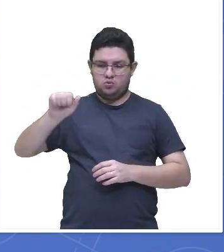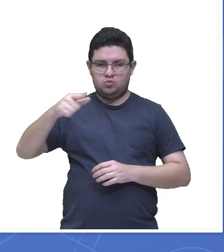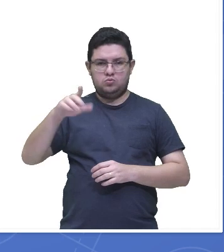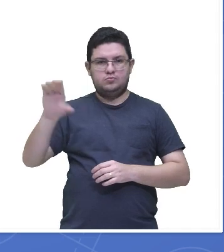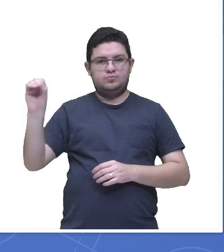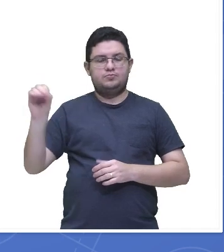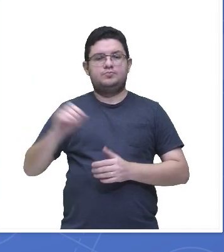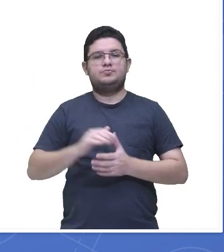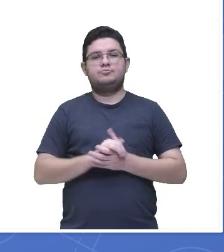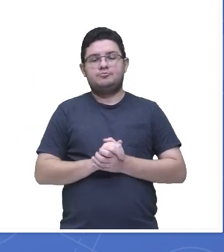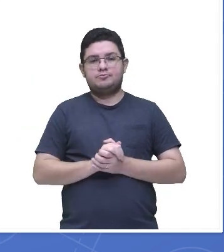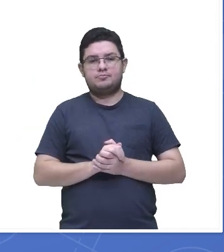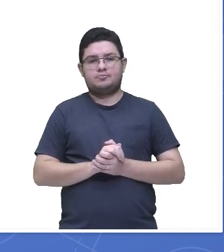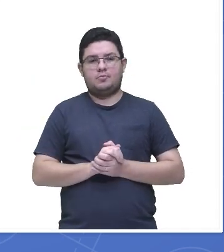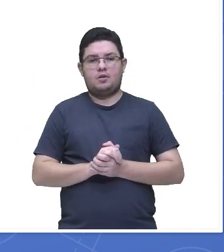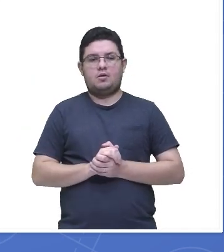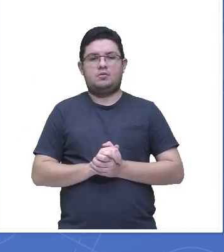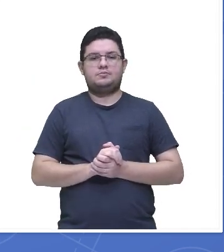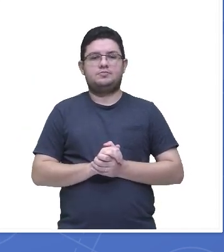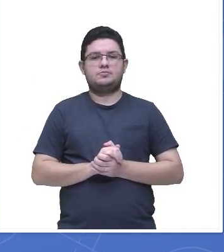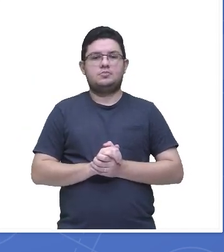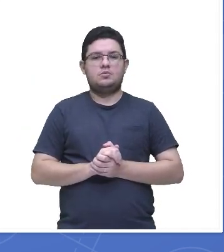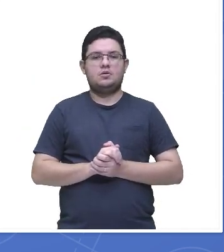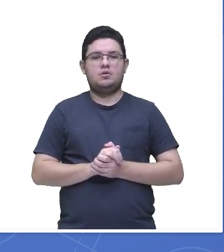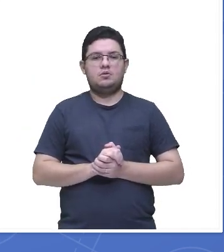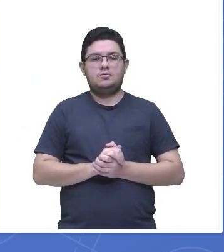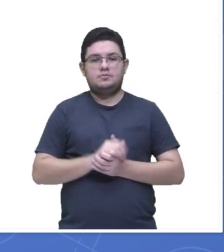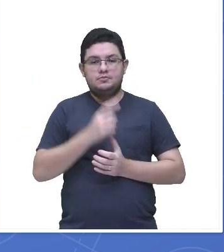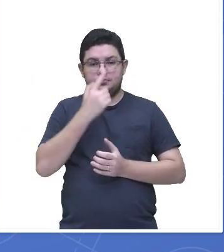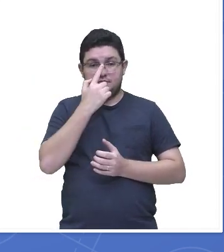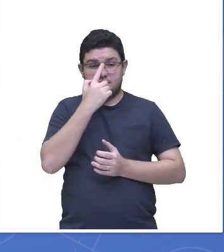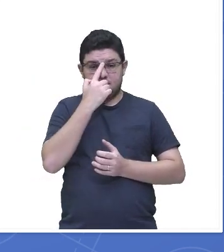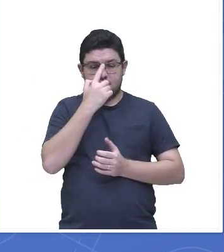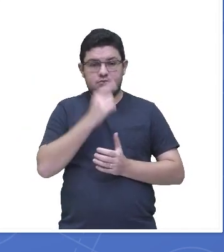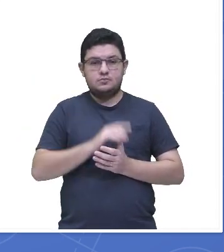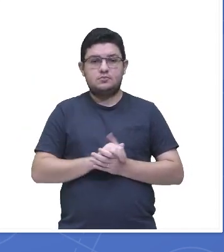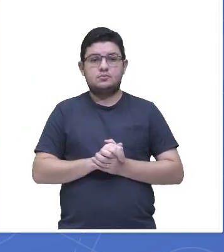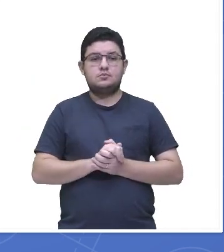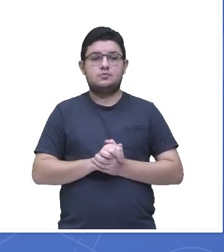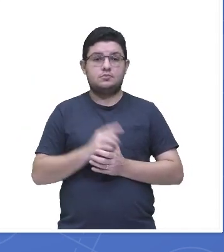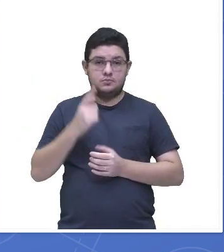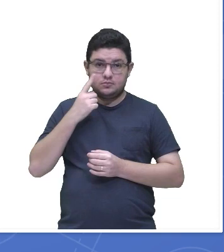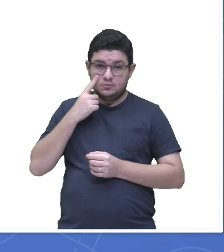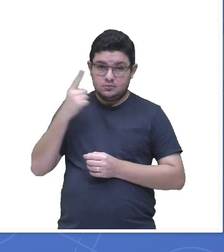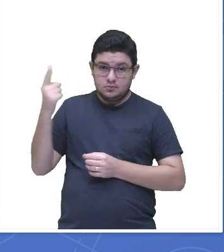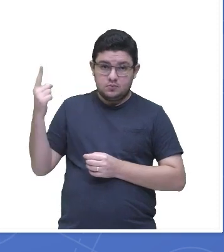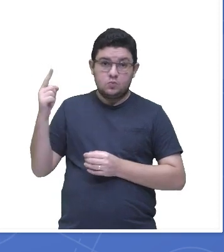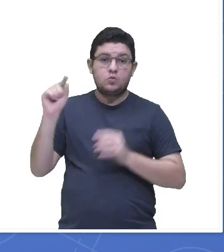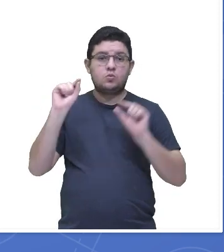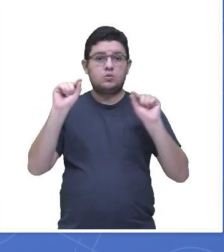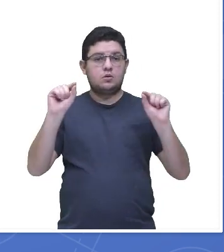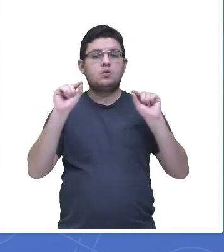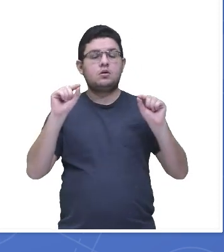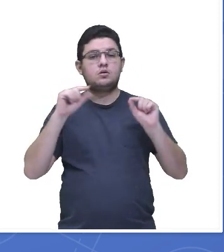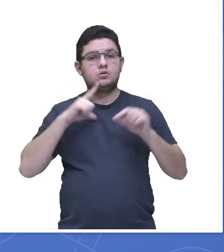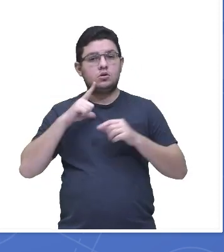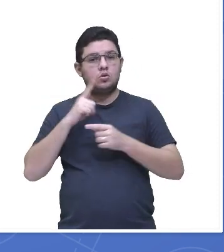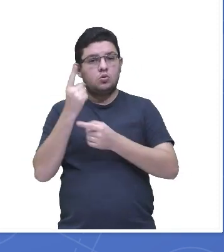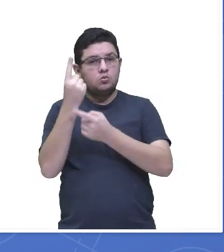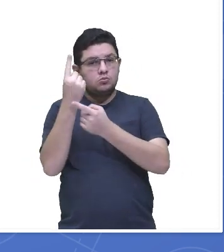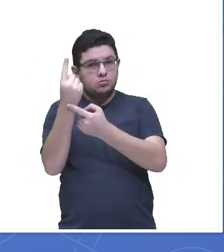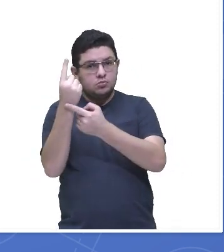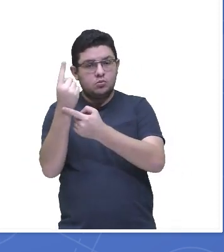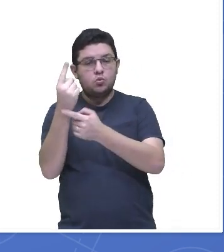acontece, então, esse processo de condução. Nesse processo, a gente tem uma grandeza chamada